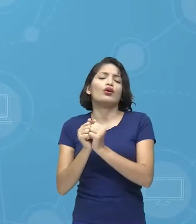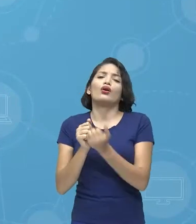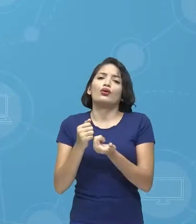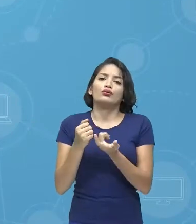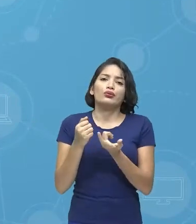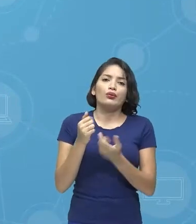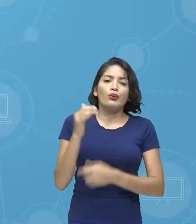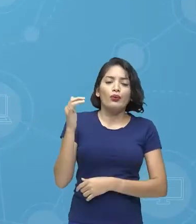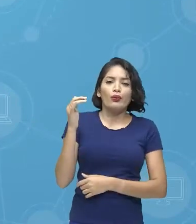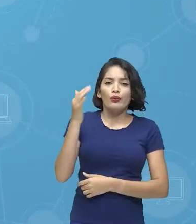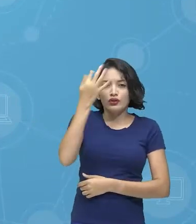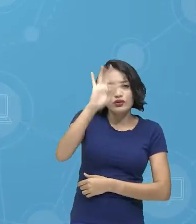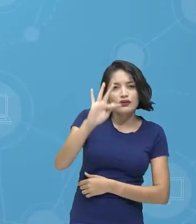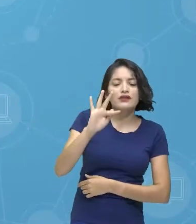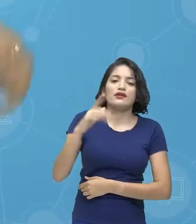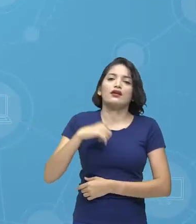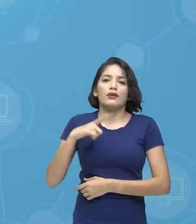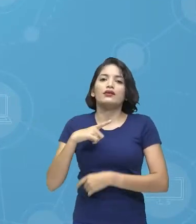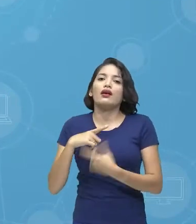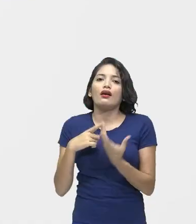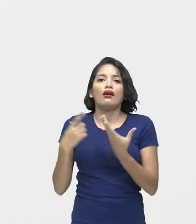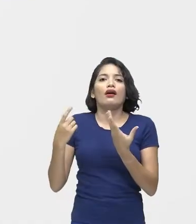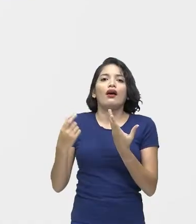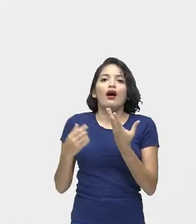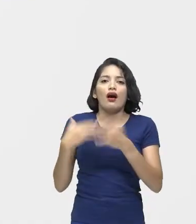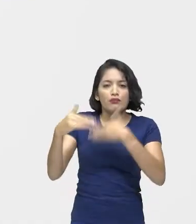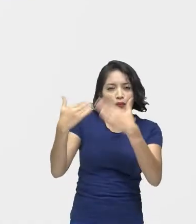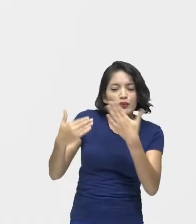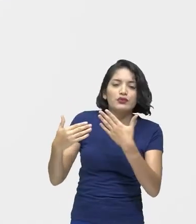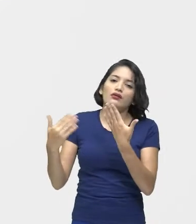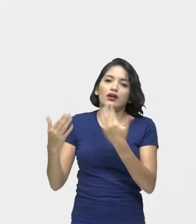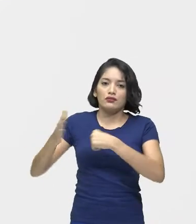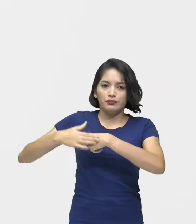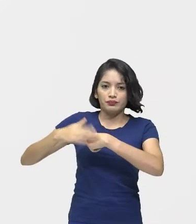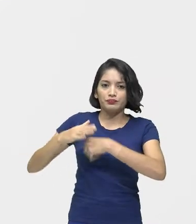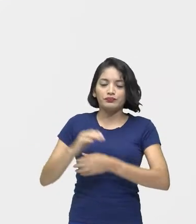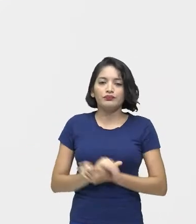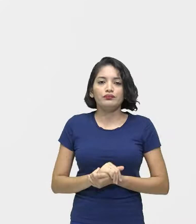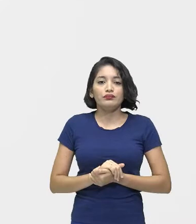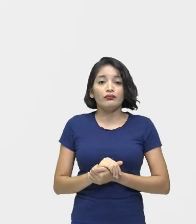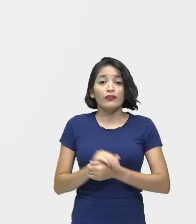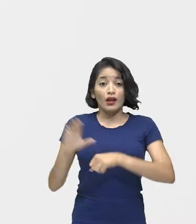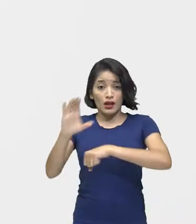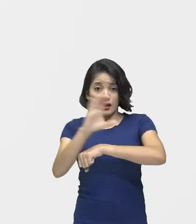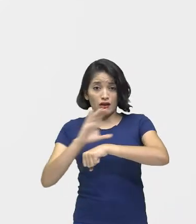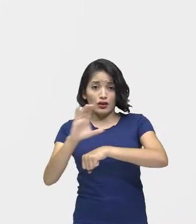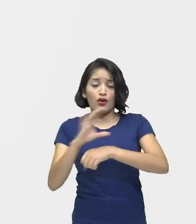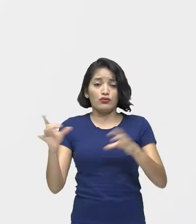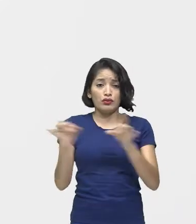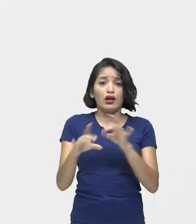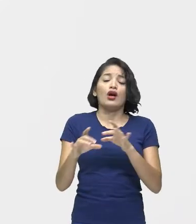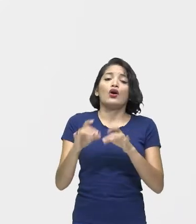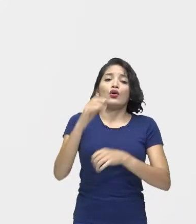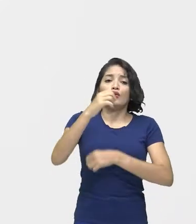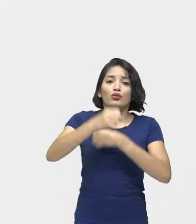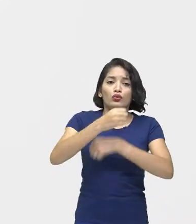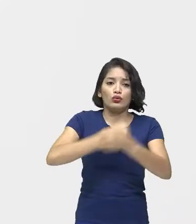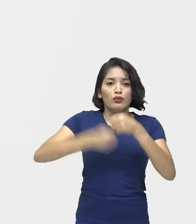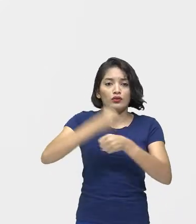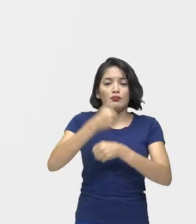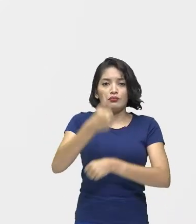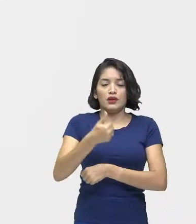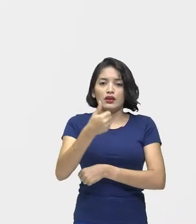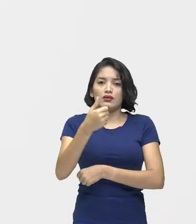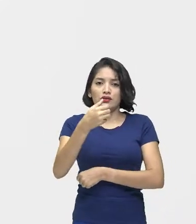para compor esse processo de dependência. Na Constituição, olha aí, ela ficou pronta em 1787, ok?